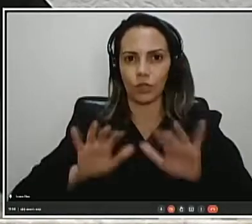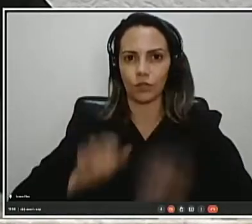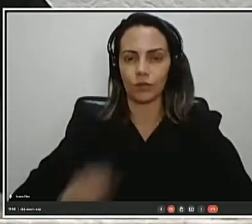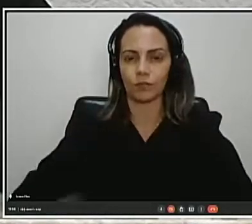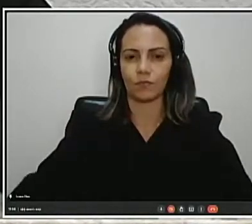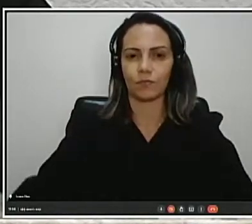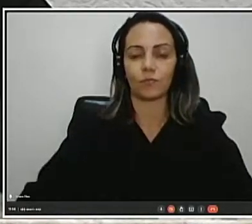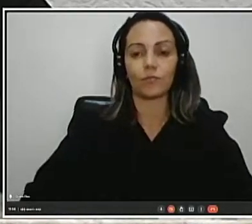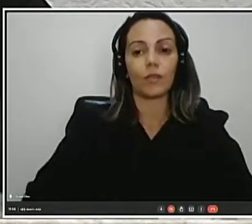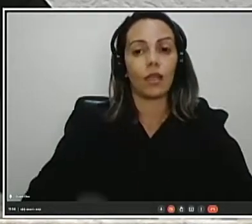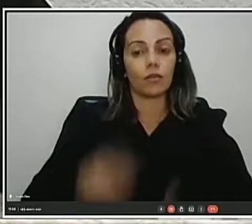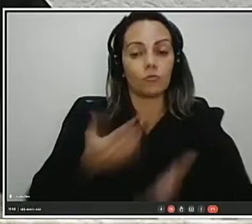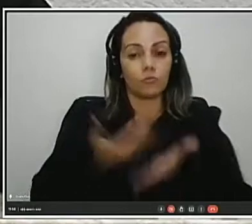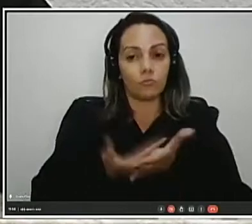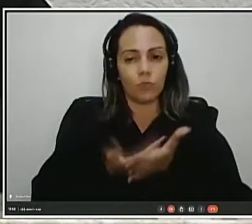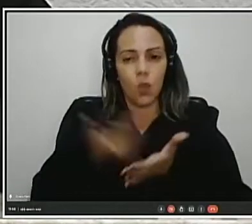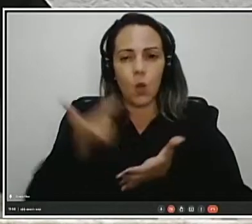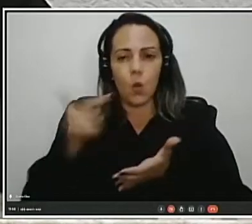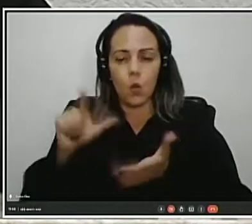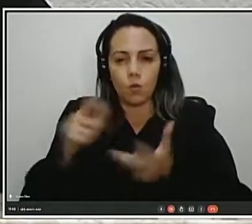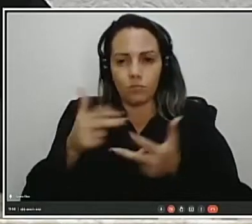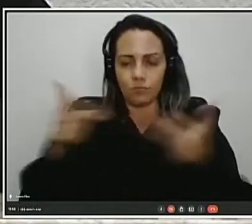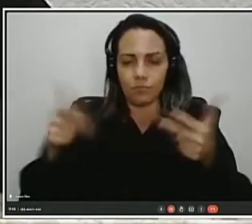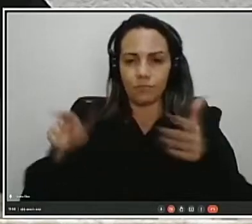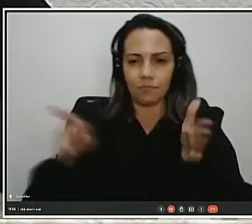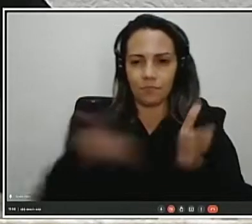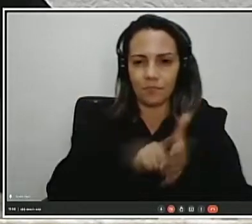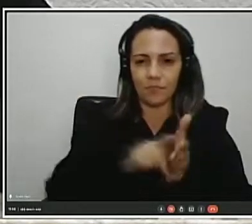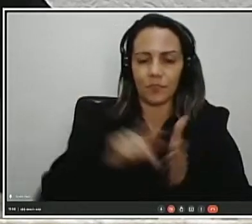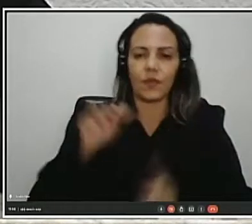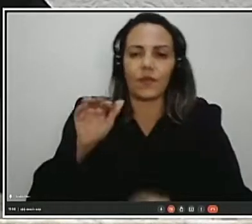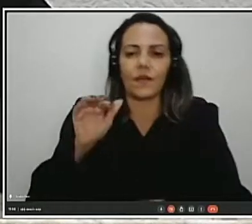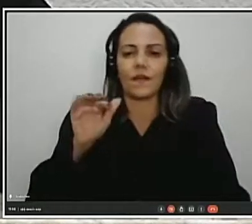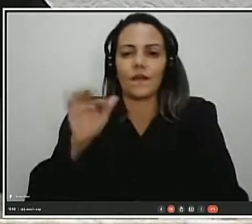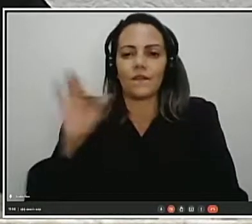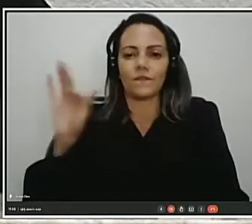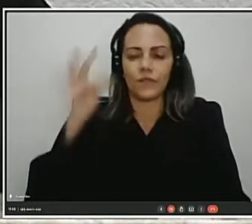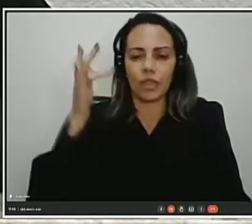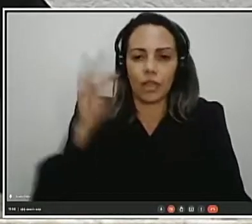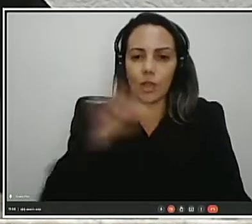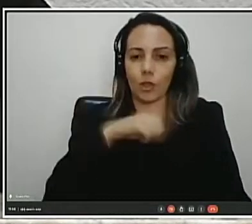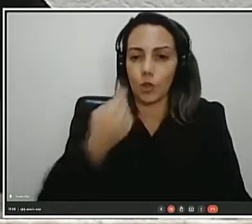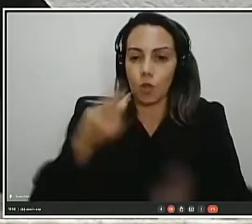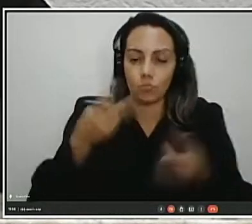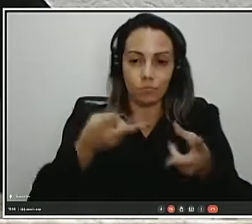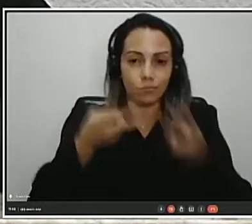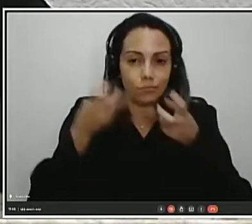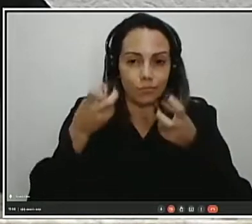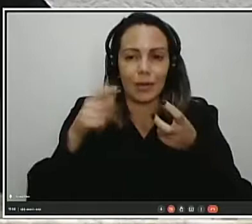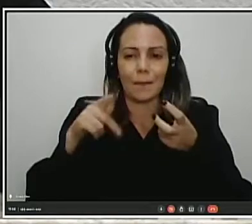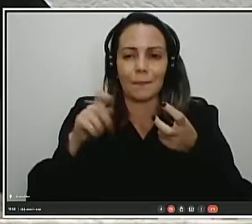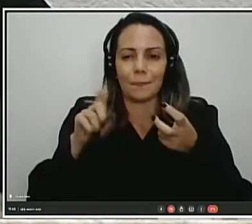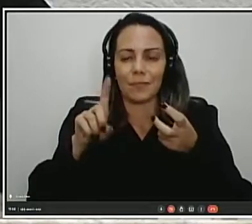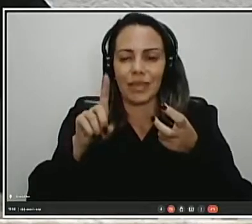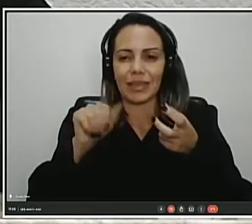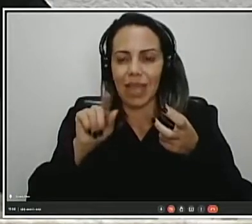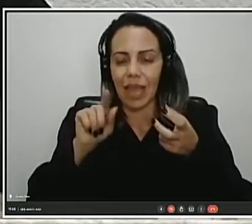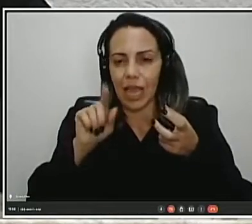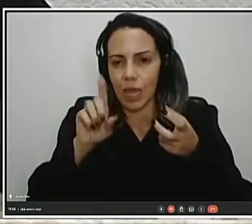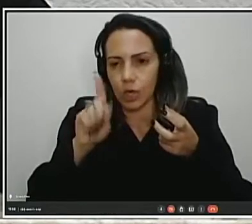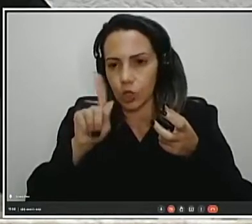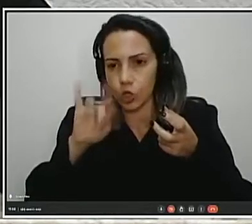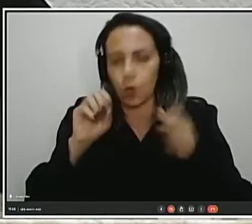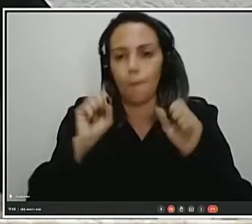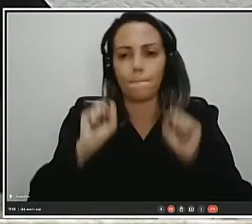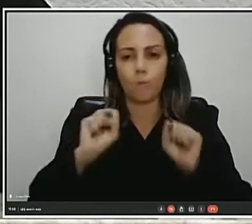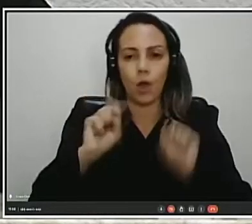Ao estudarmos outros regimes próprios da federação, observamos que o pedágio pode ser de 50% e não